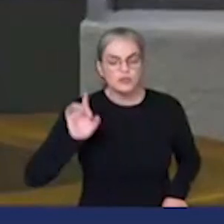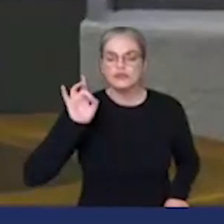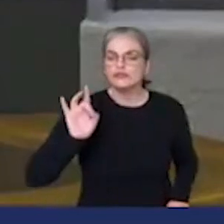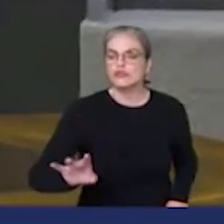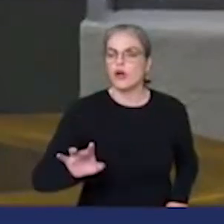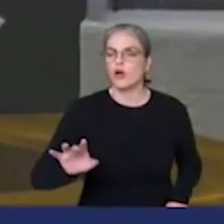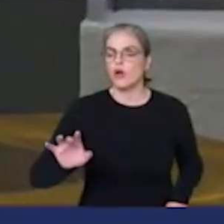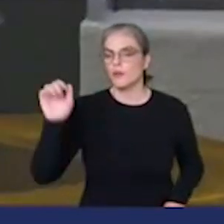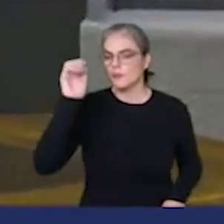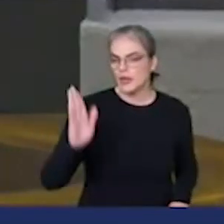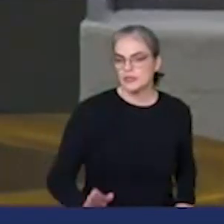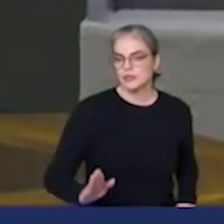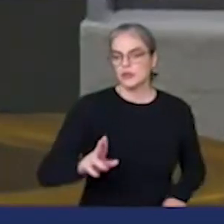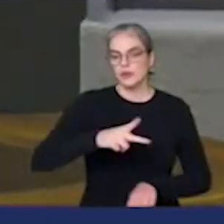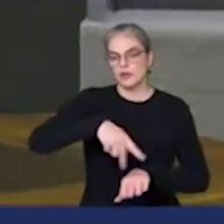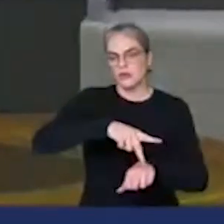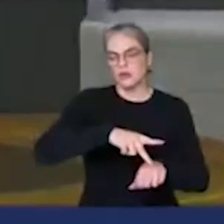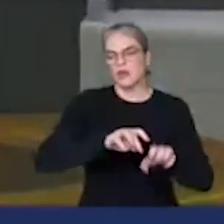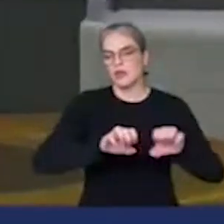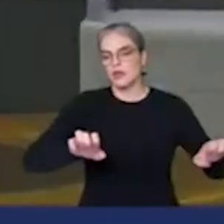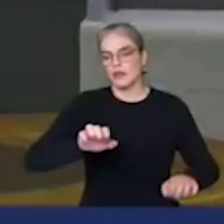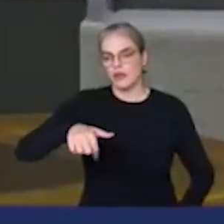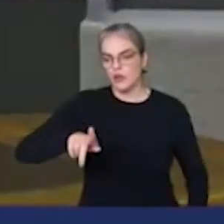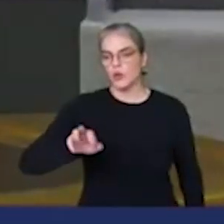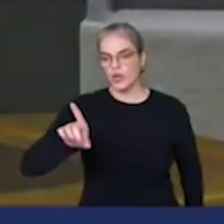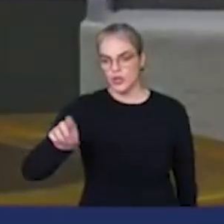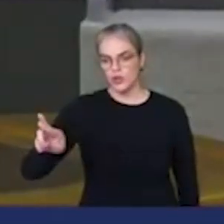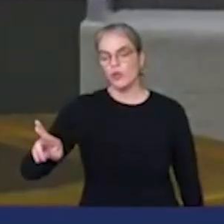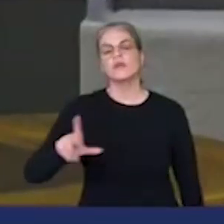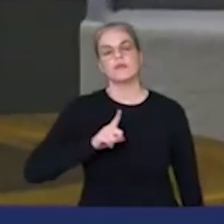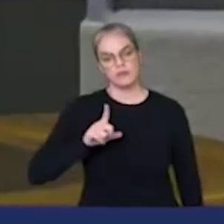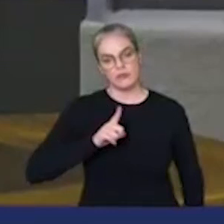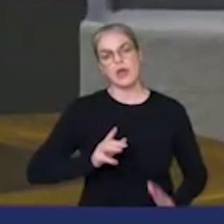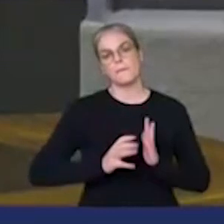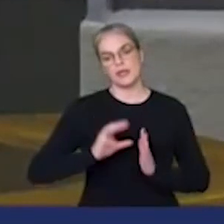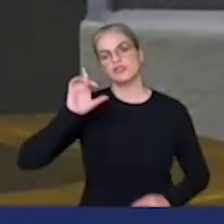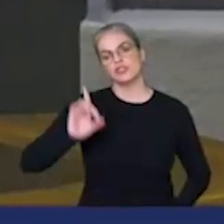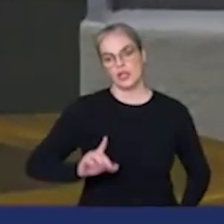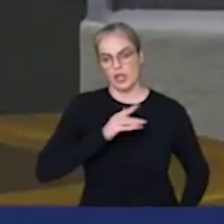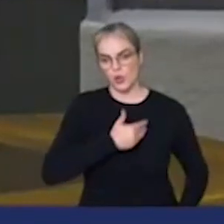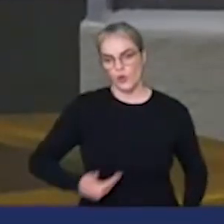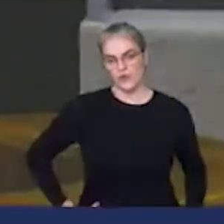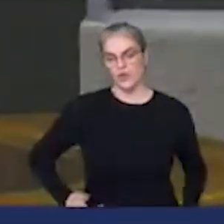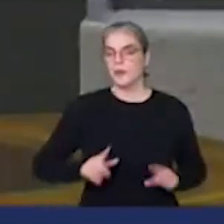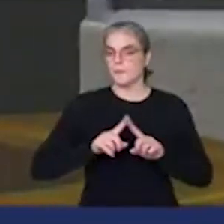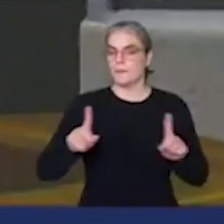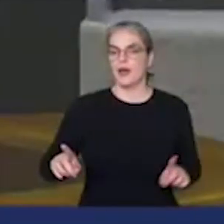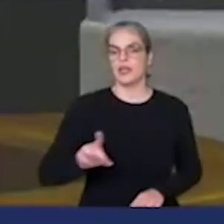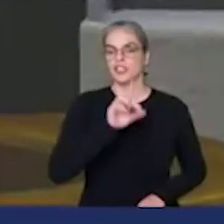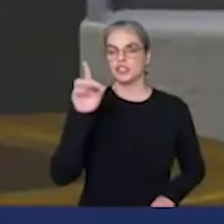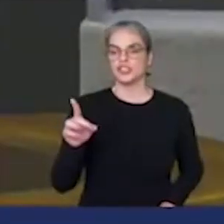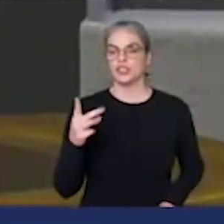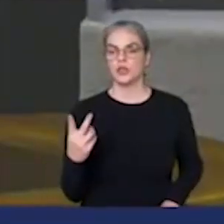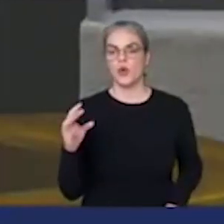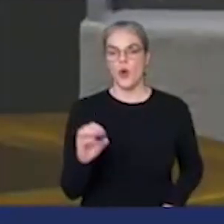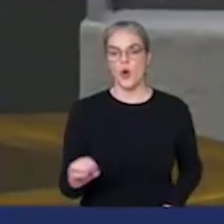são governados por partido de direita. E a partir do dia 2 de outubro, se Deus